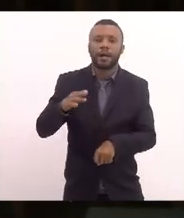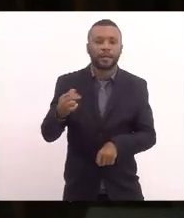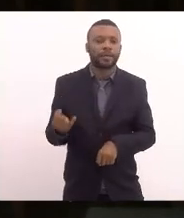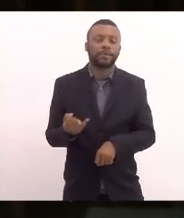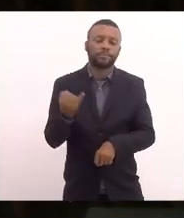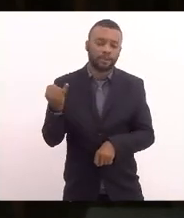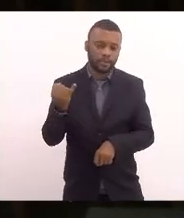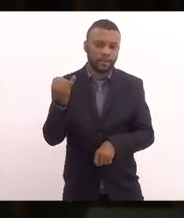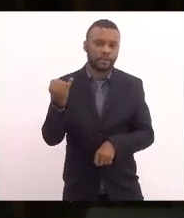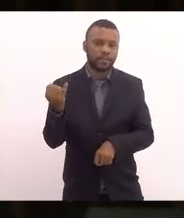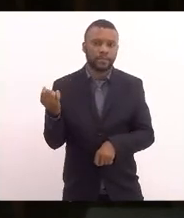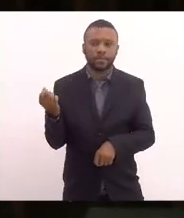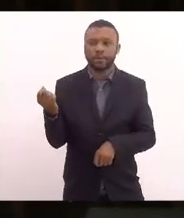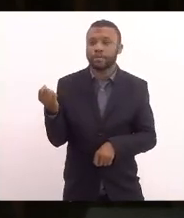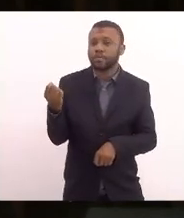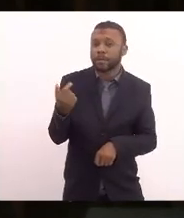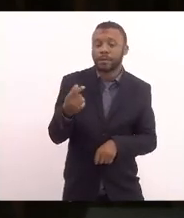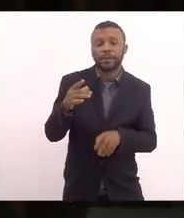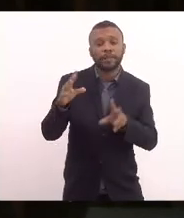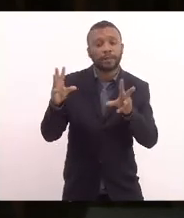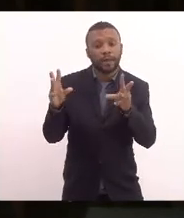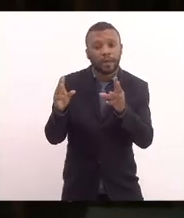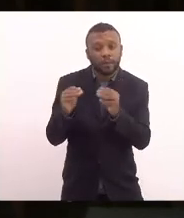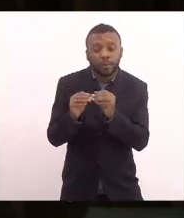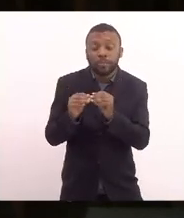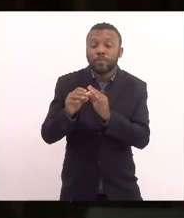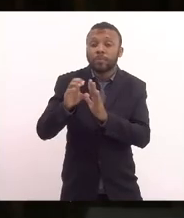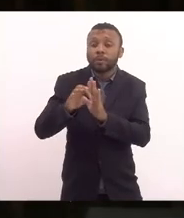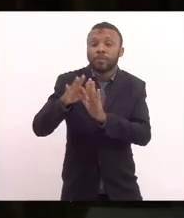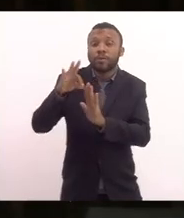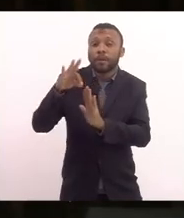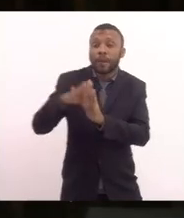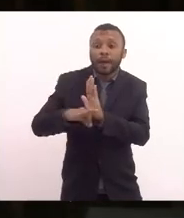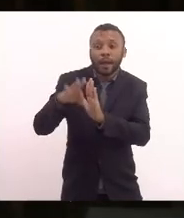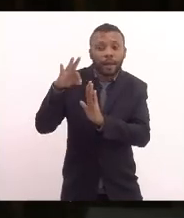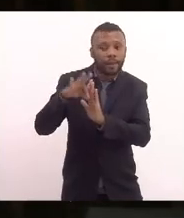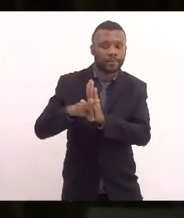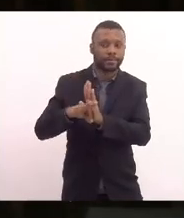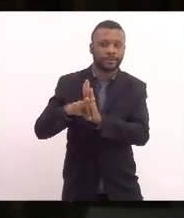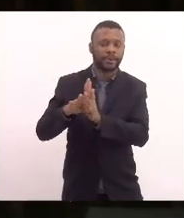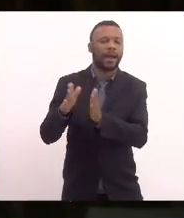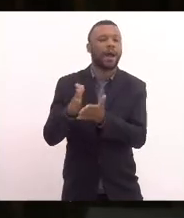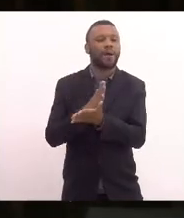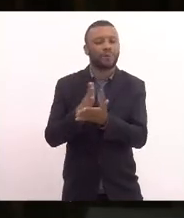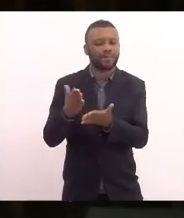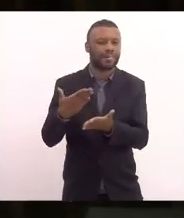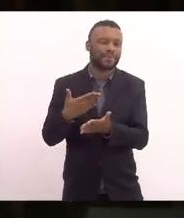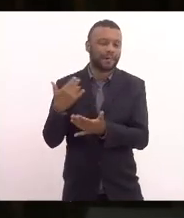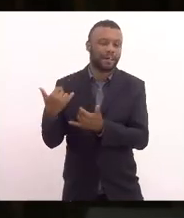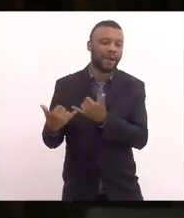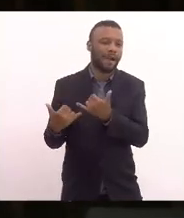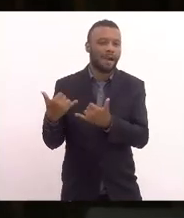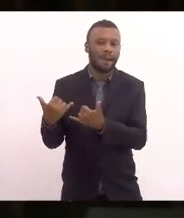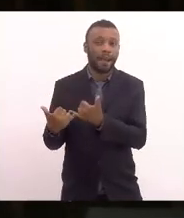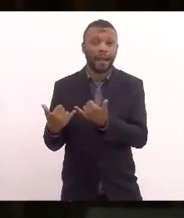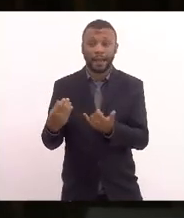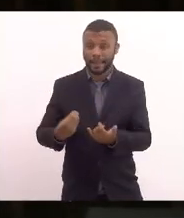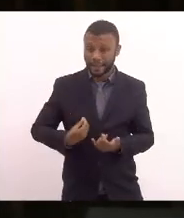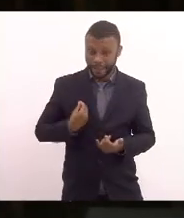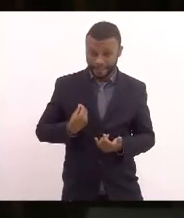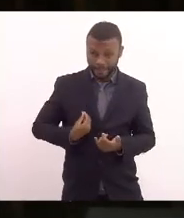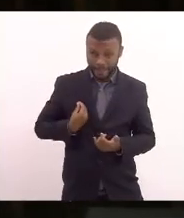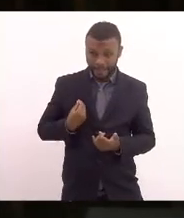esse resumo do Lattes, né? Alguns colegas brincam e dizem que a vida não cabe